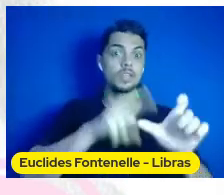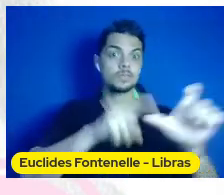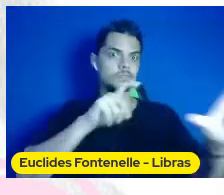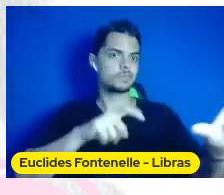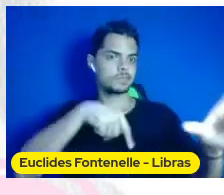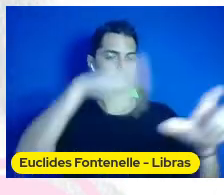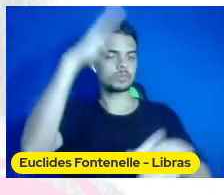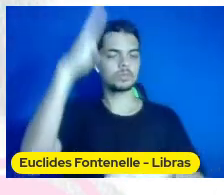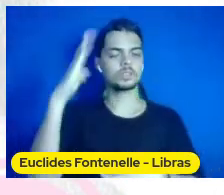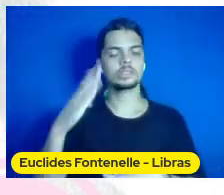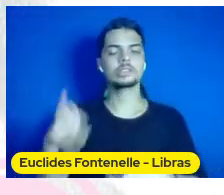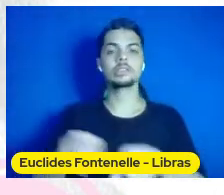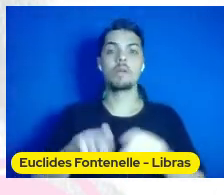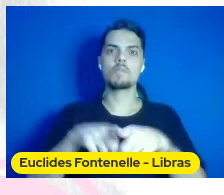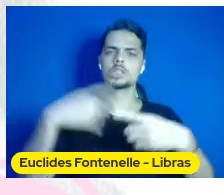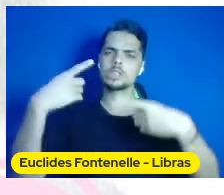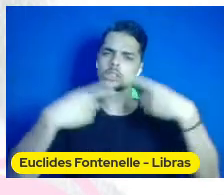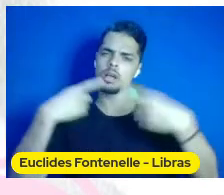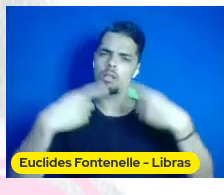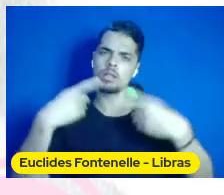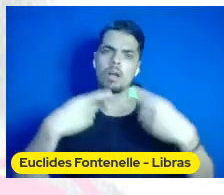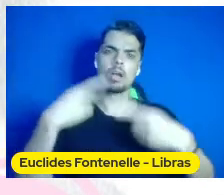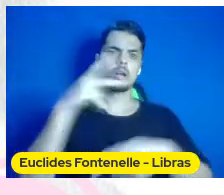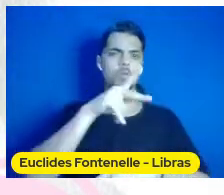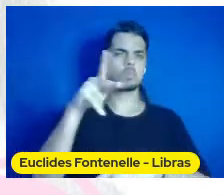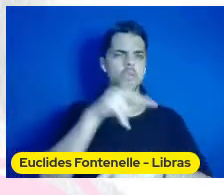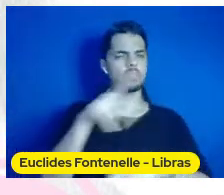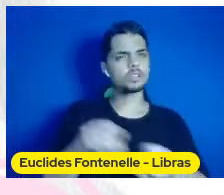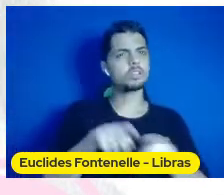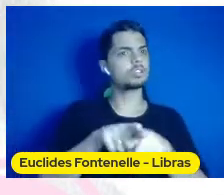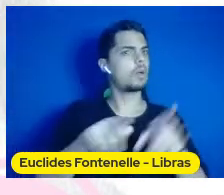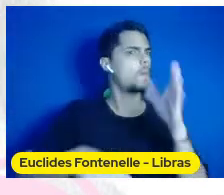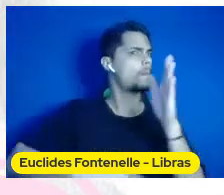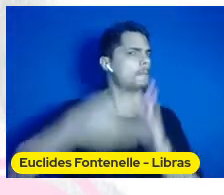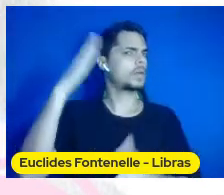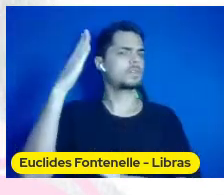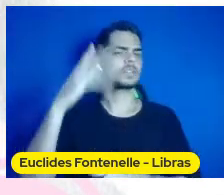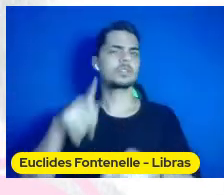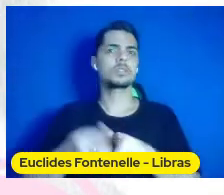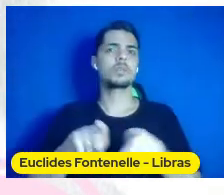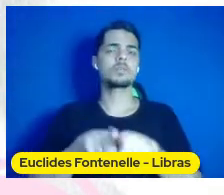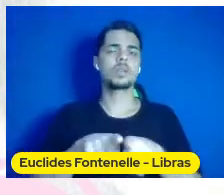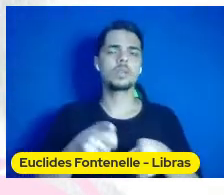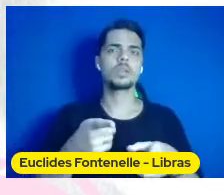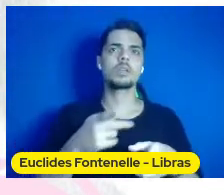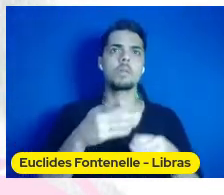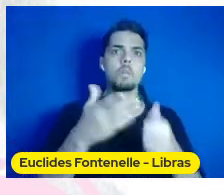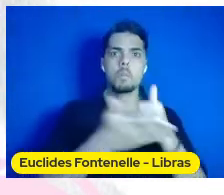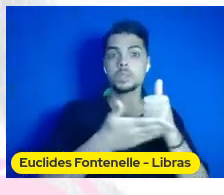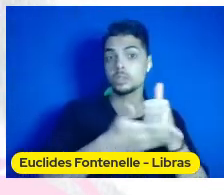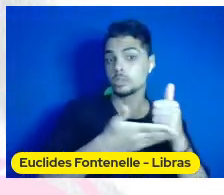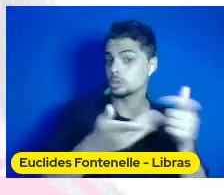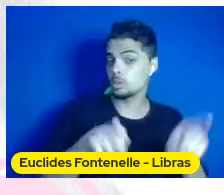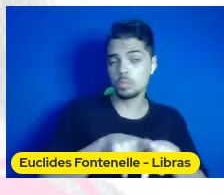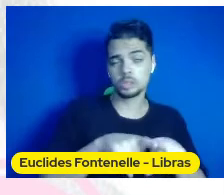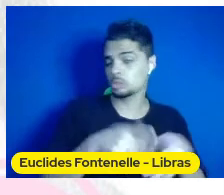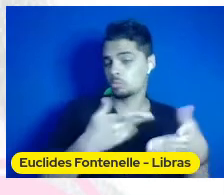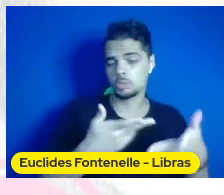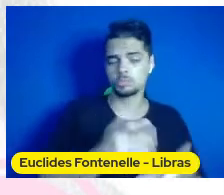e dialogar principalmente com professores e professoras da educação básica. O portal representa